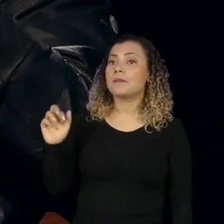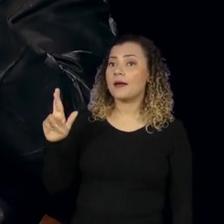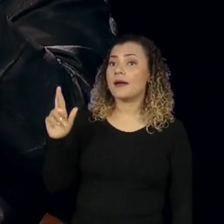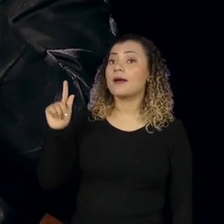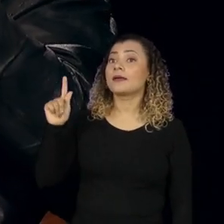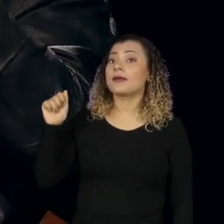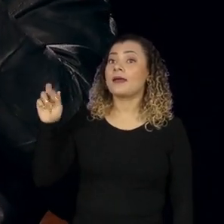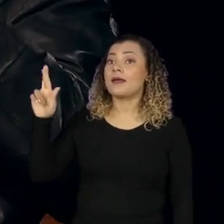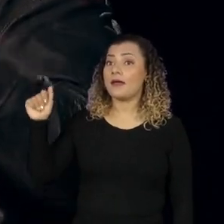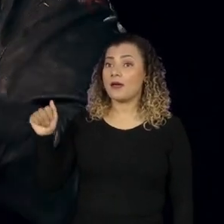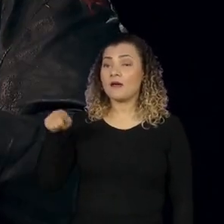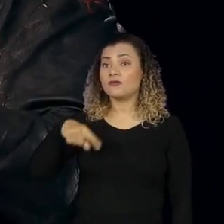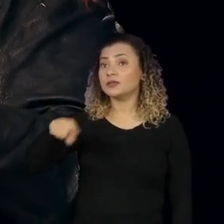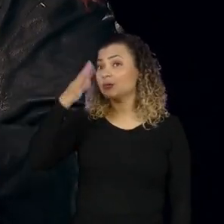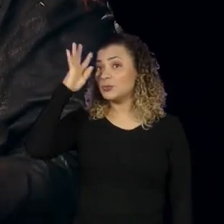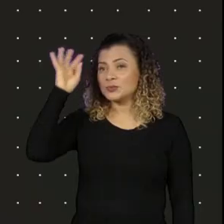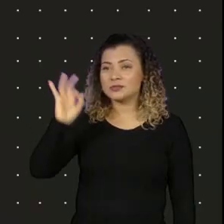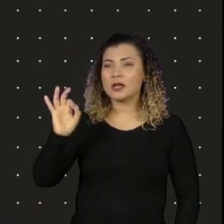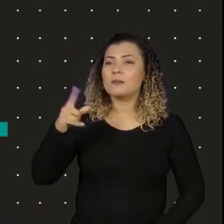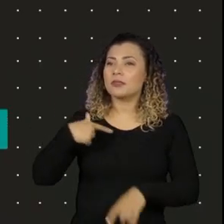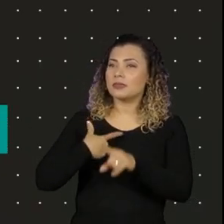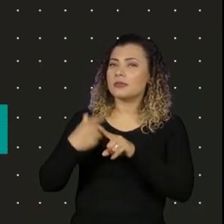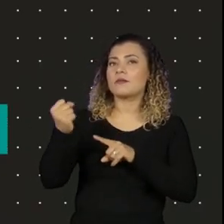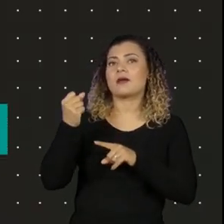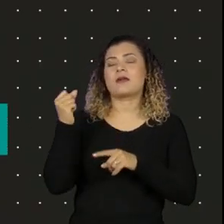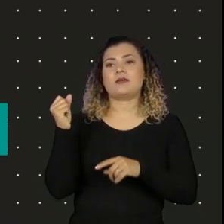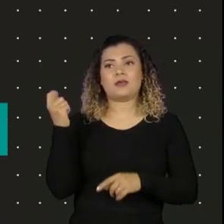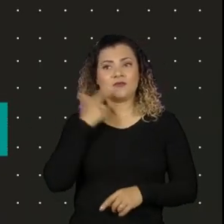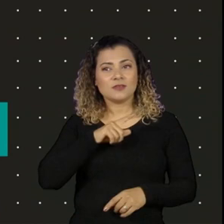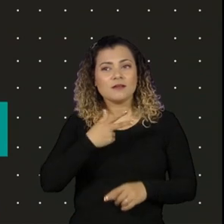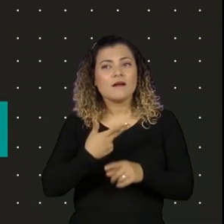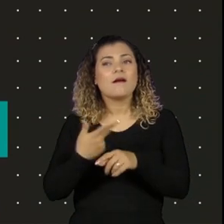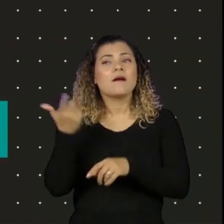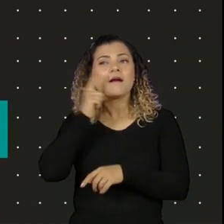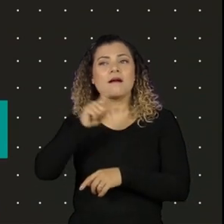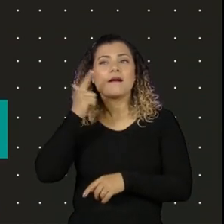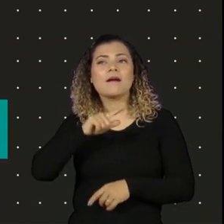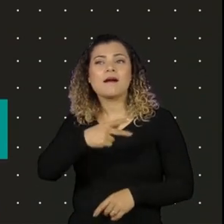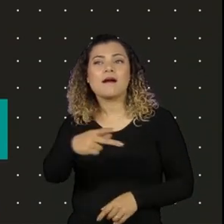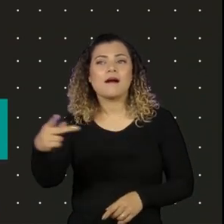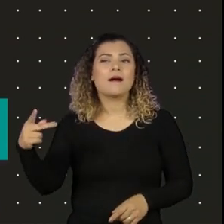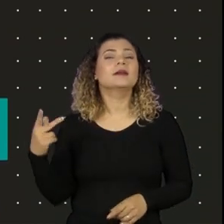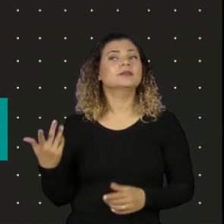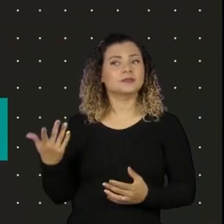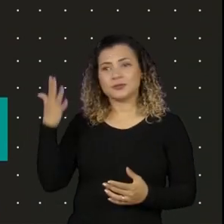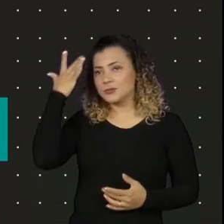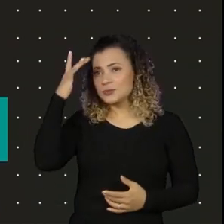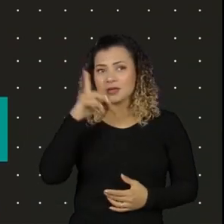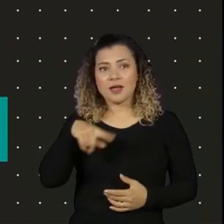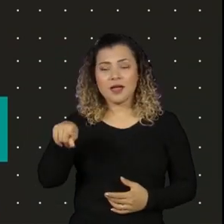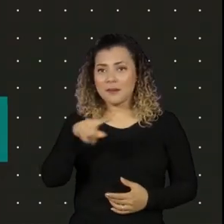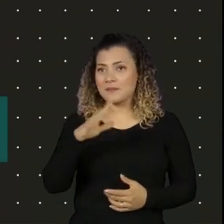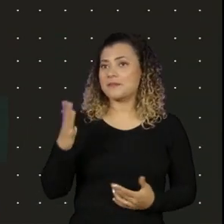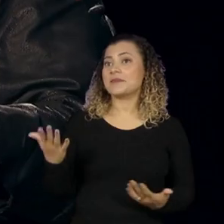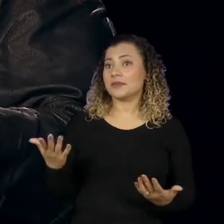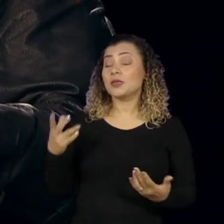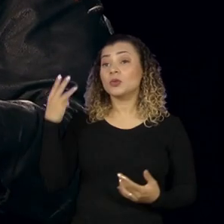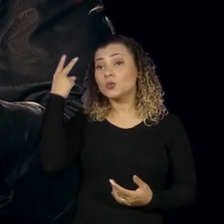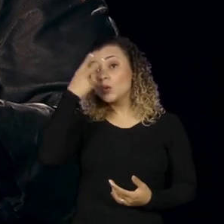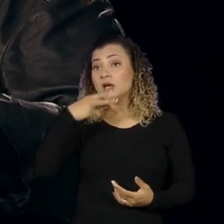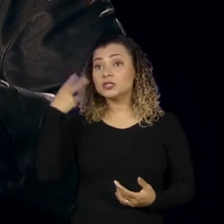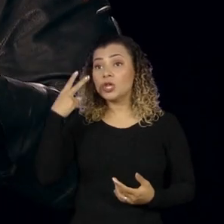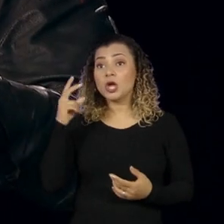não sabem o que estão ganhando, Ademar, falou. Ademar Guerra. E realmente, pô, ele pegou 2 horas, nosso grupo